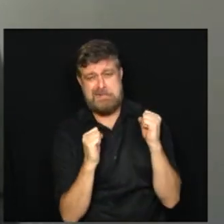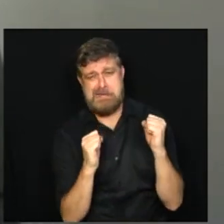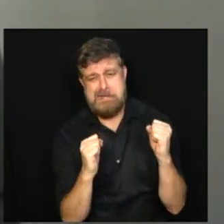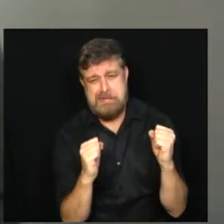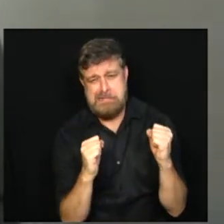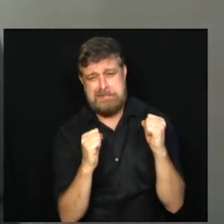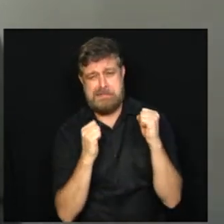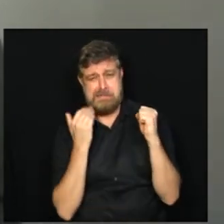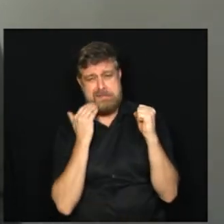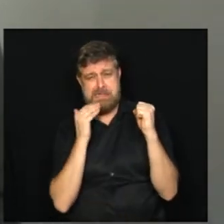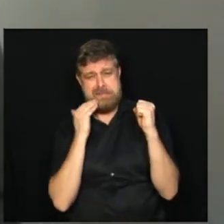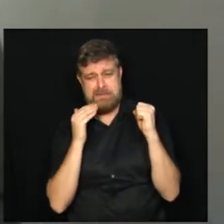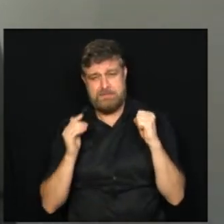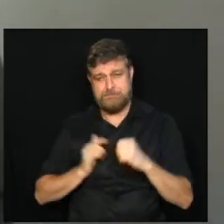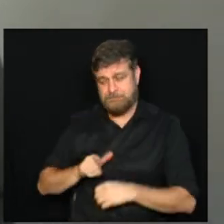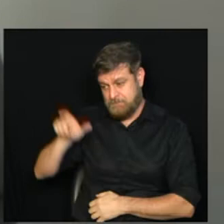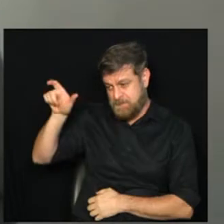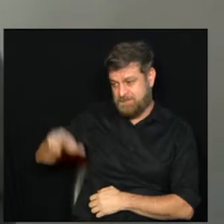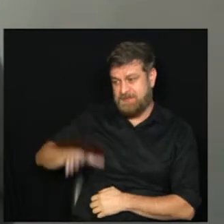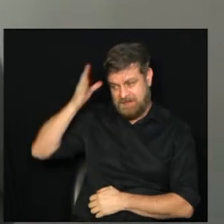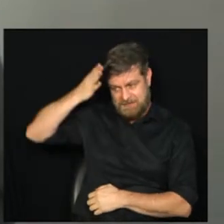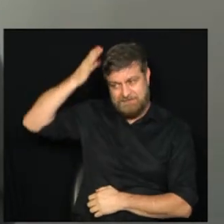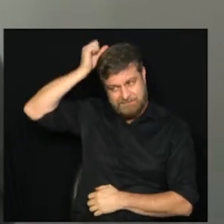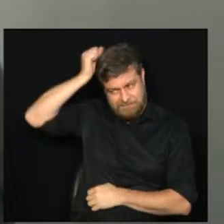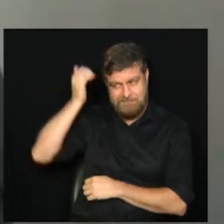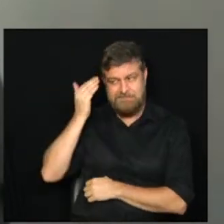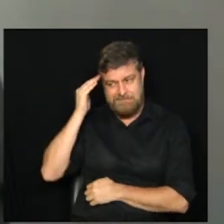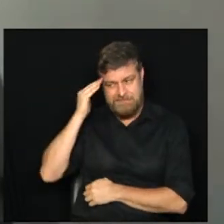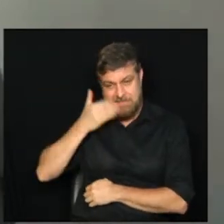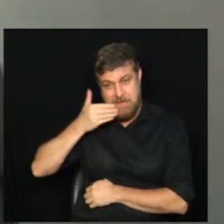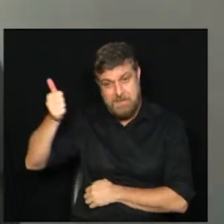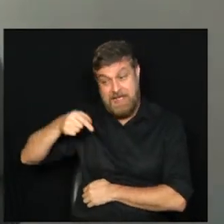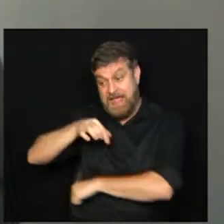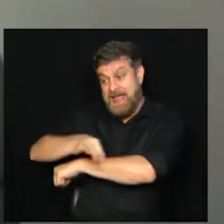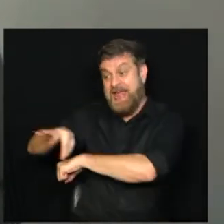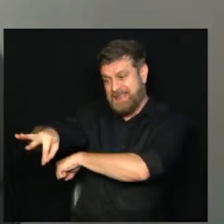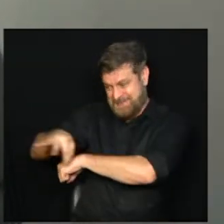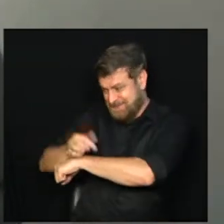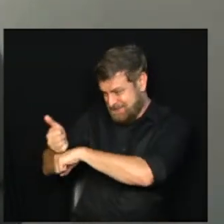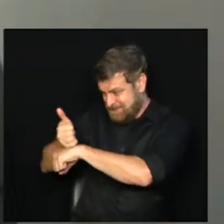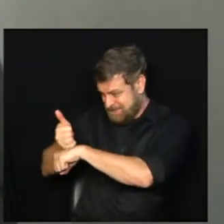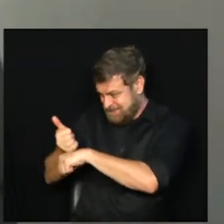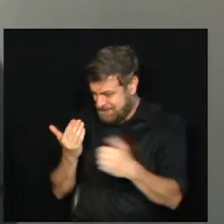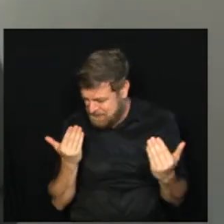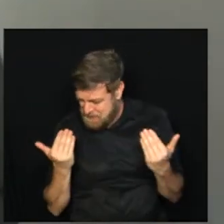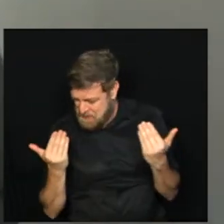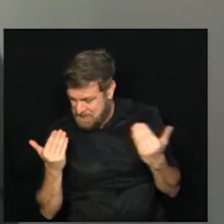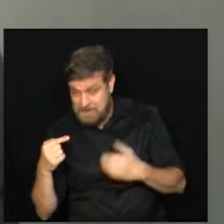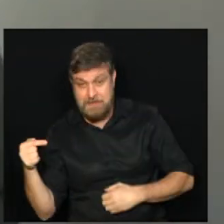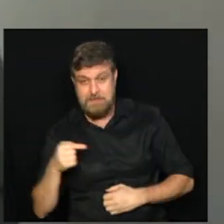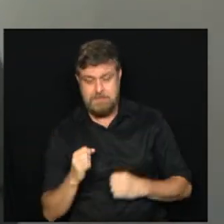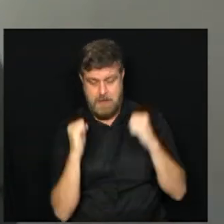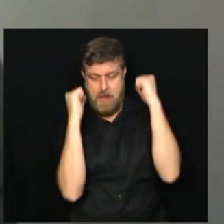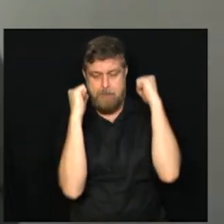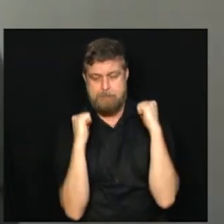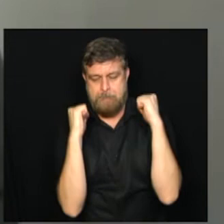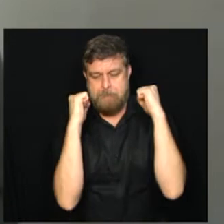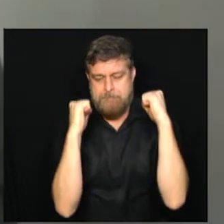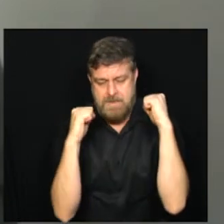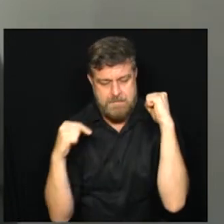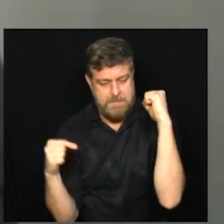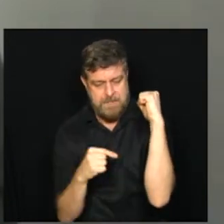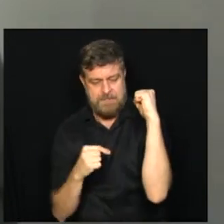temos aí a Daniela, né, que entende muito mais disso do que nós, mas quando você erra no alicerce da casa, você falha